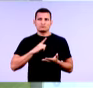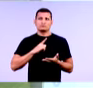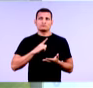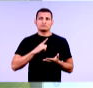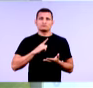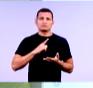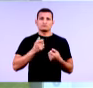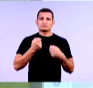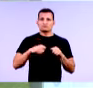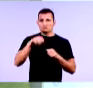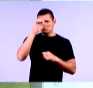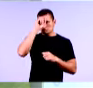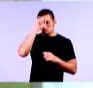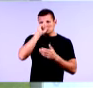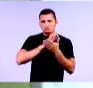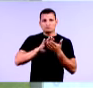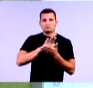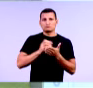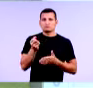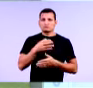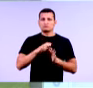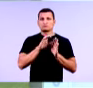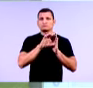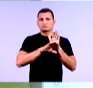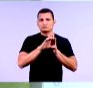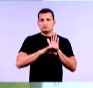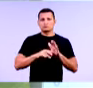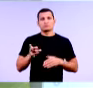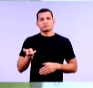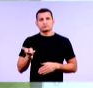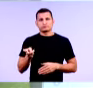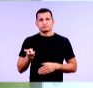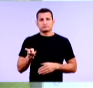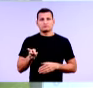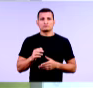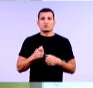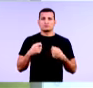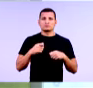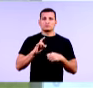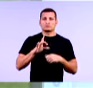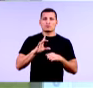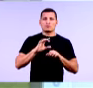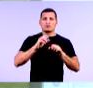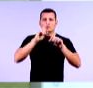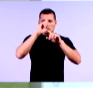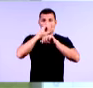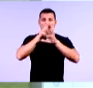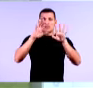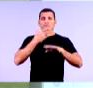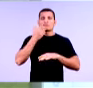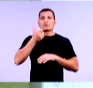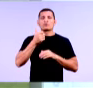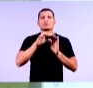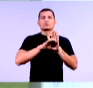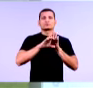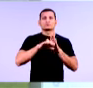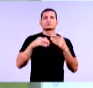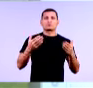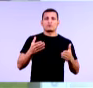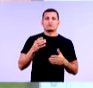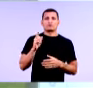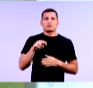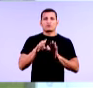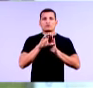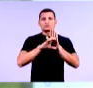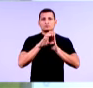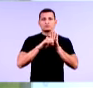aprender nada de novo. Os conceitos são os mesmos. Talvez a gente precise apenas esclarecer melhor que conceitos são esses. Conceitos importantíssimos,